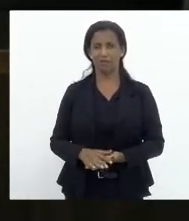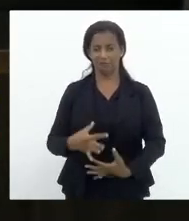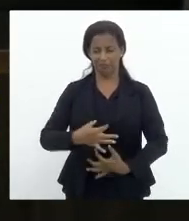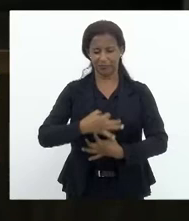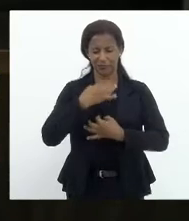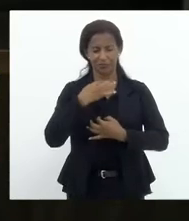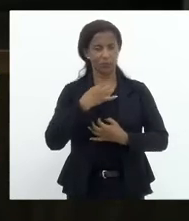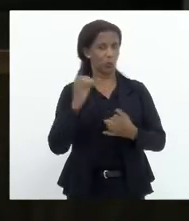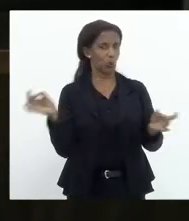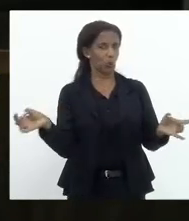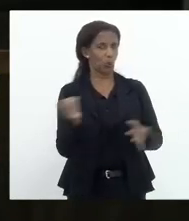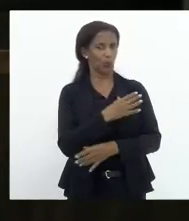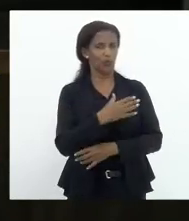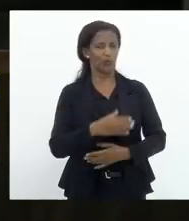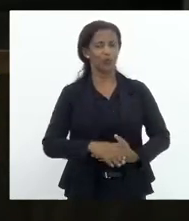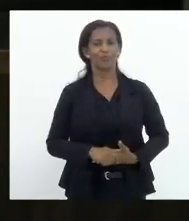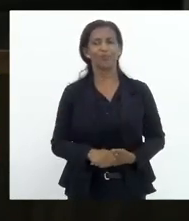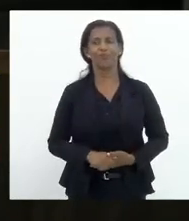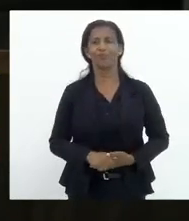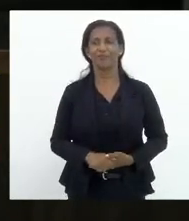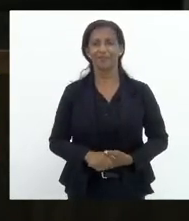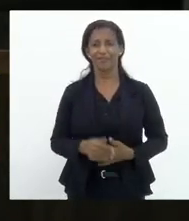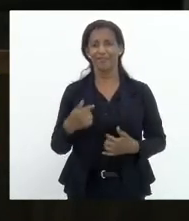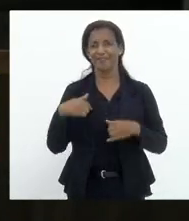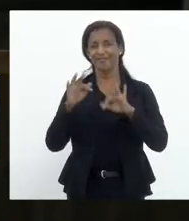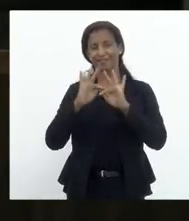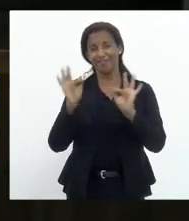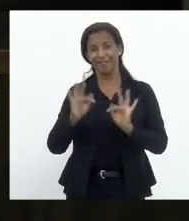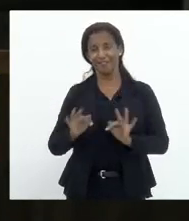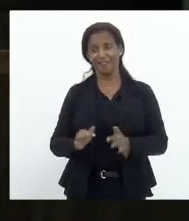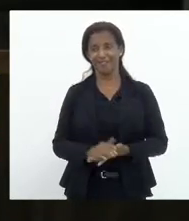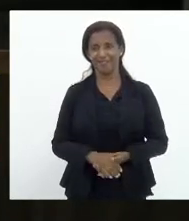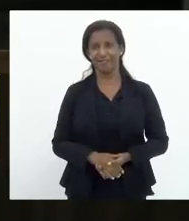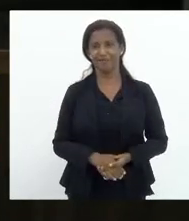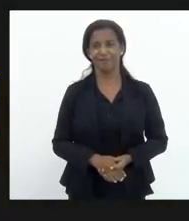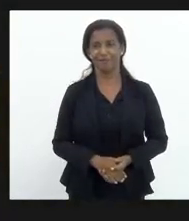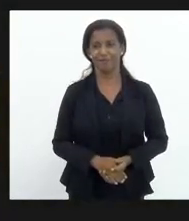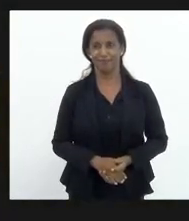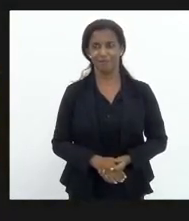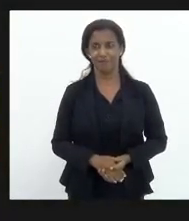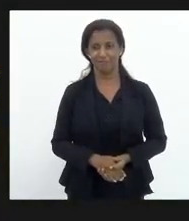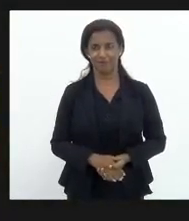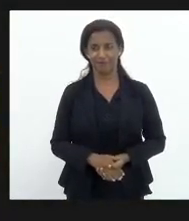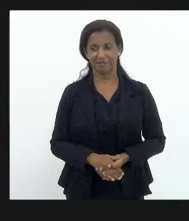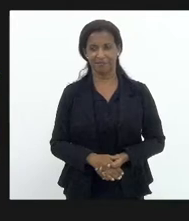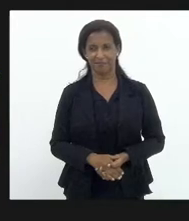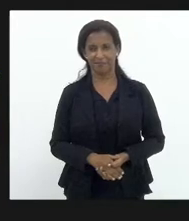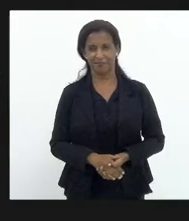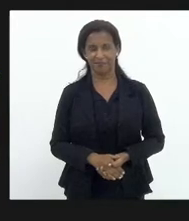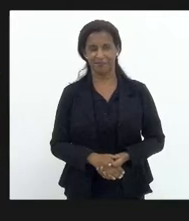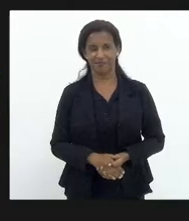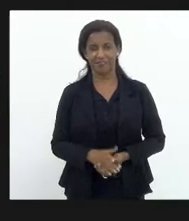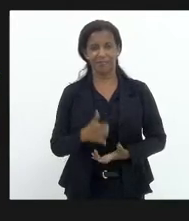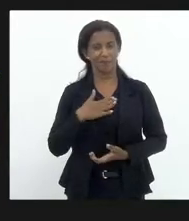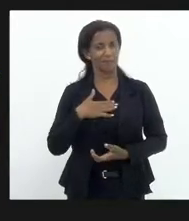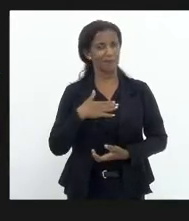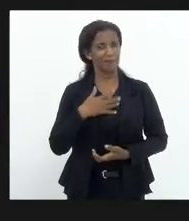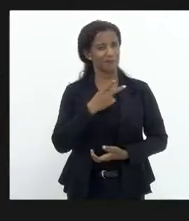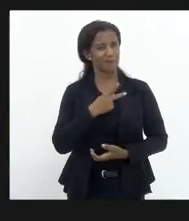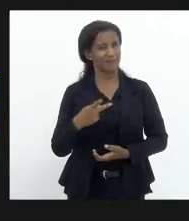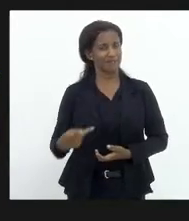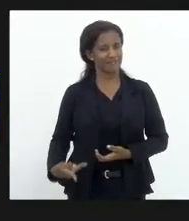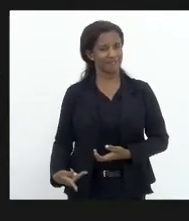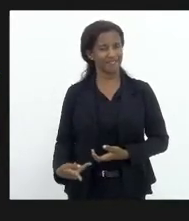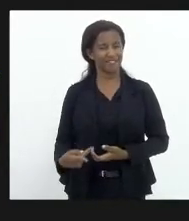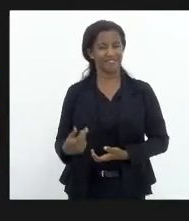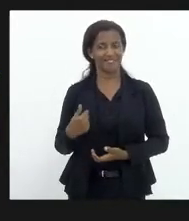novo E aí fica todo feliz para o presidente o elogio do senhor